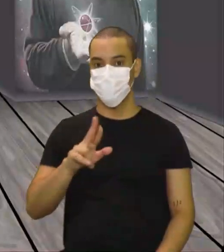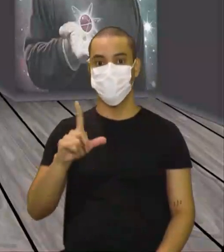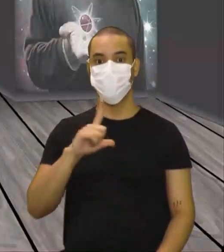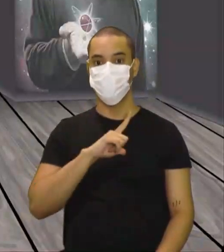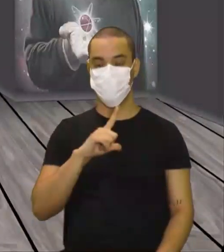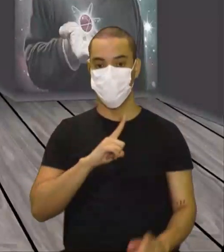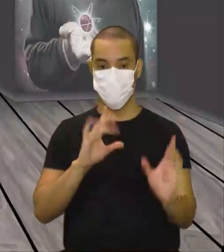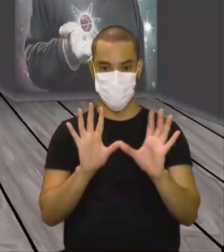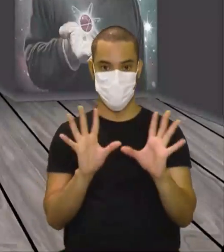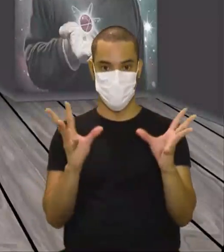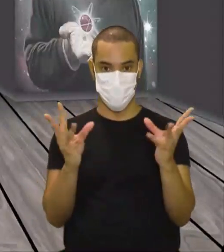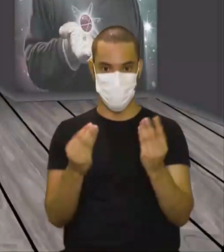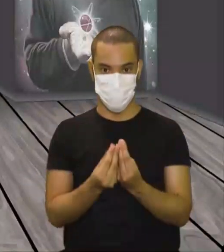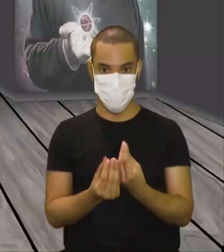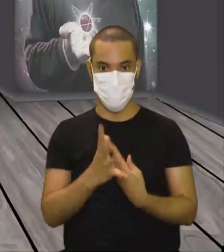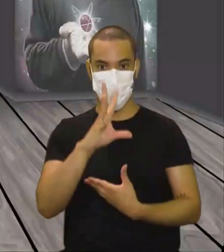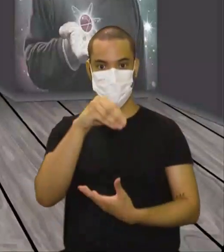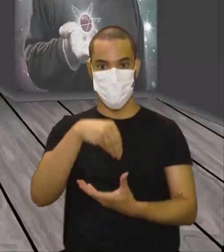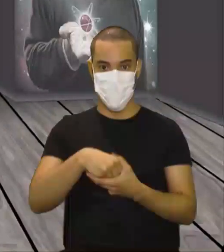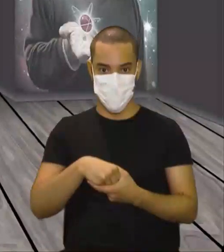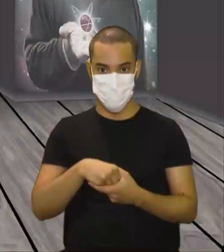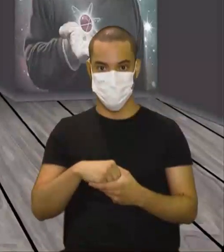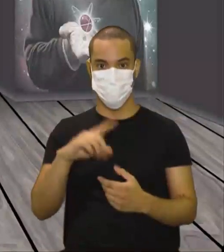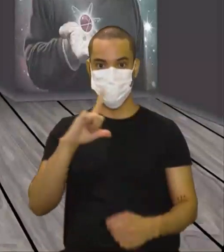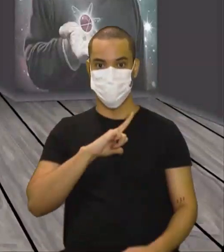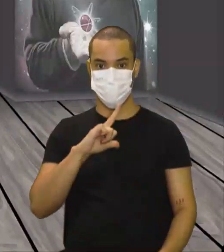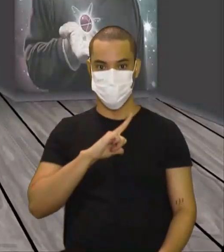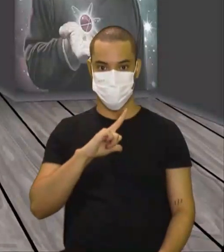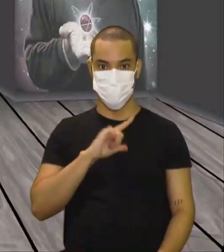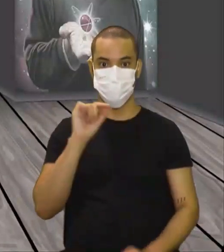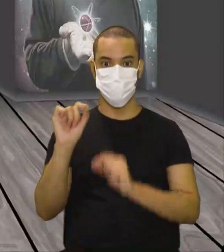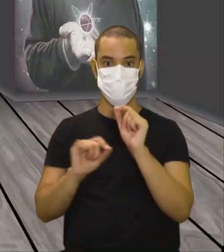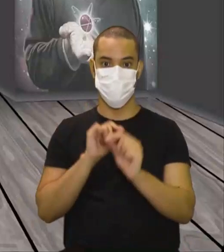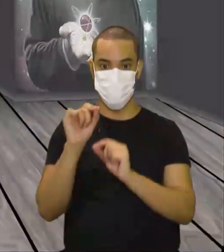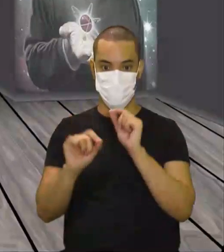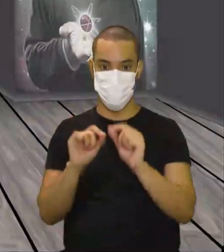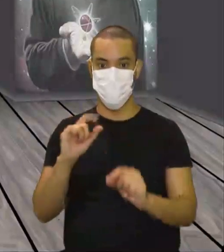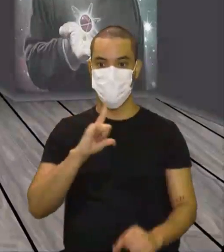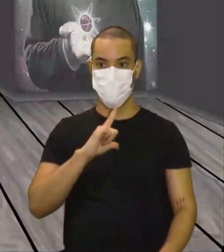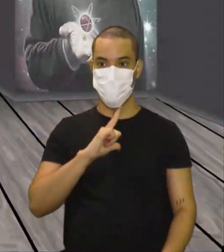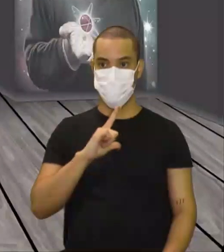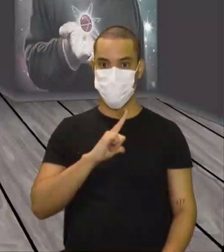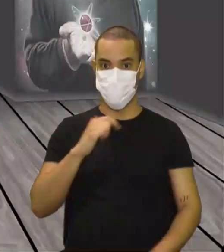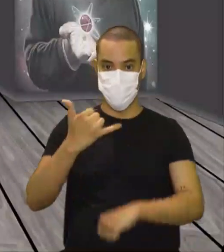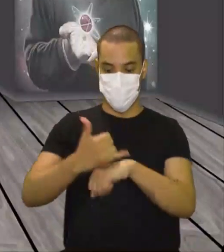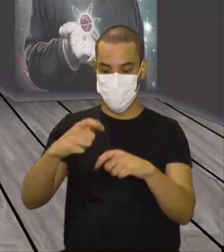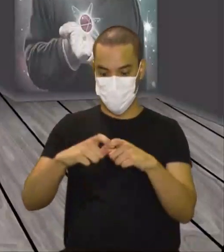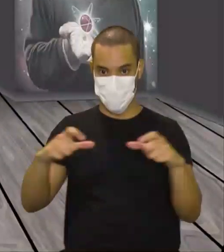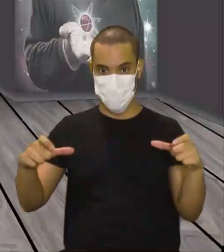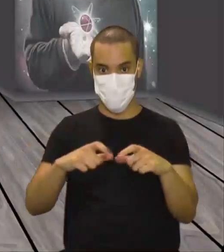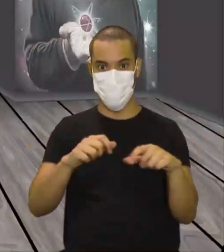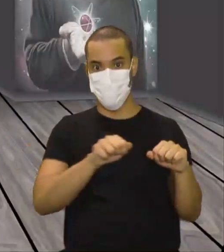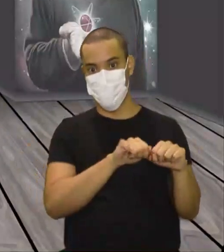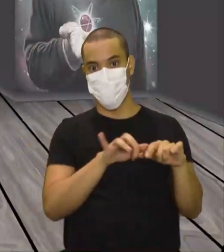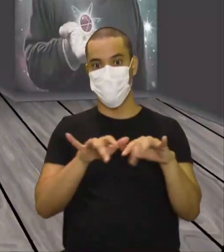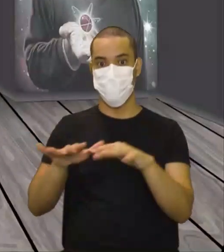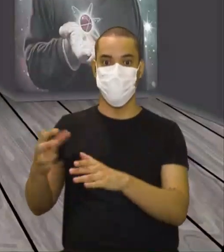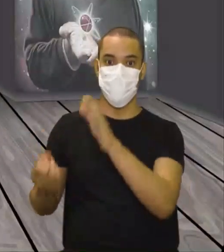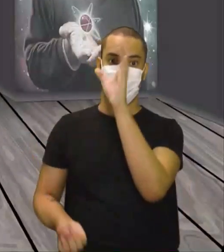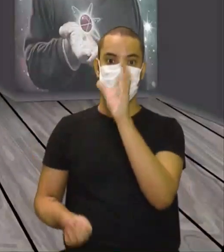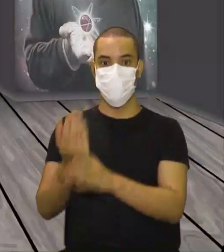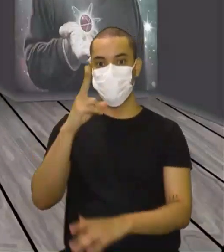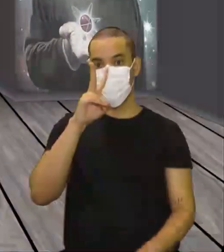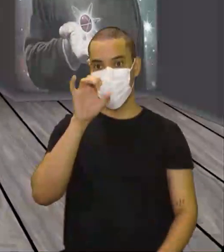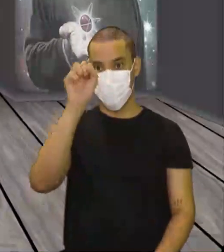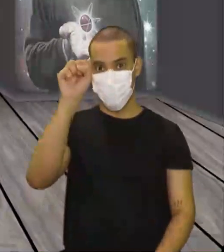Uma partícula que tem carga, uma barra que tem várias cargas, vai se mover em relação ao campo magnético, vai gerar uma